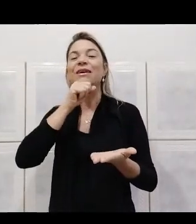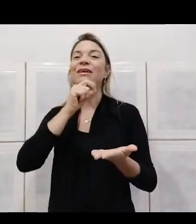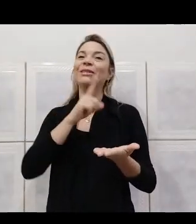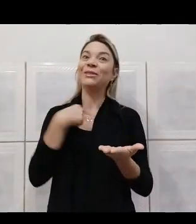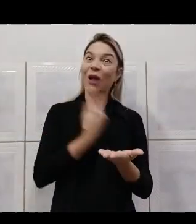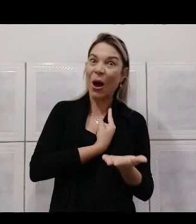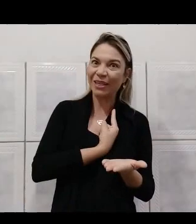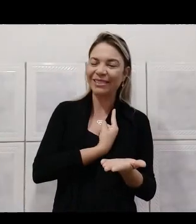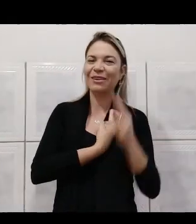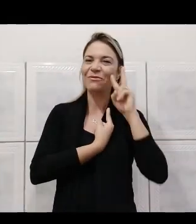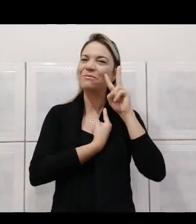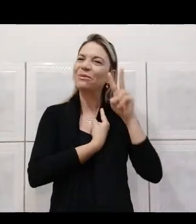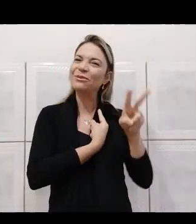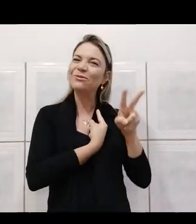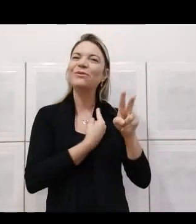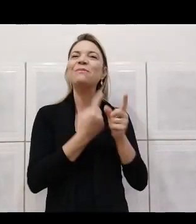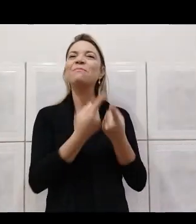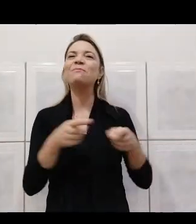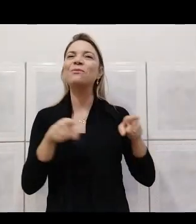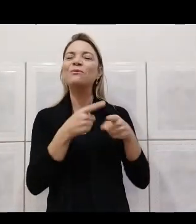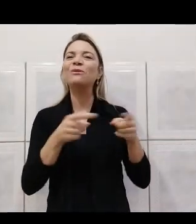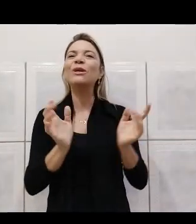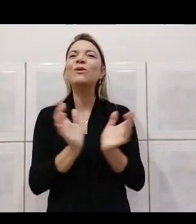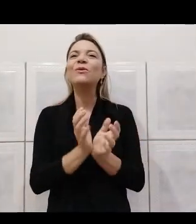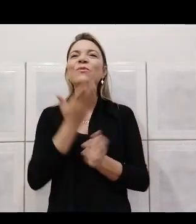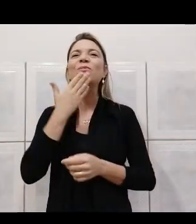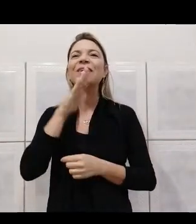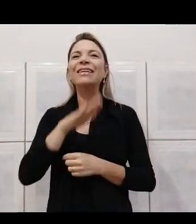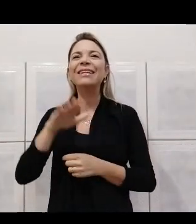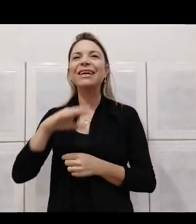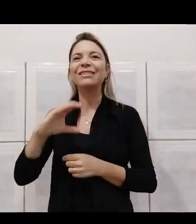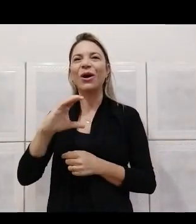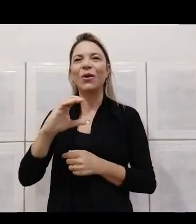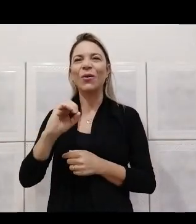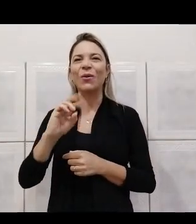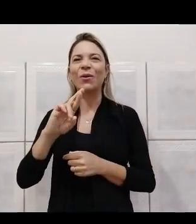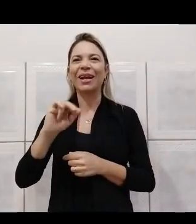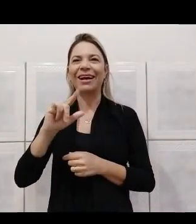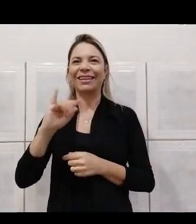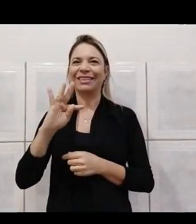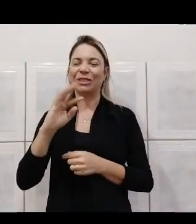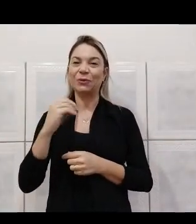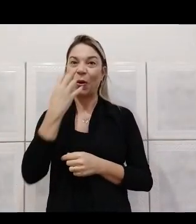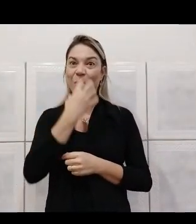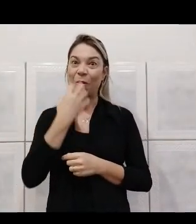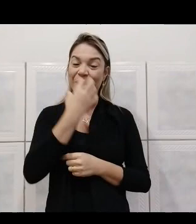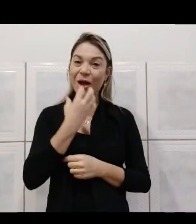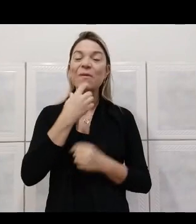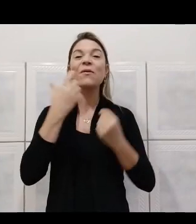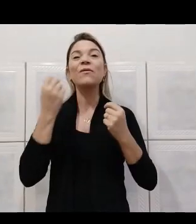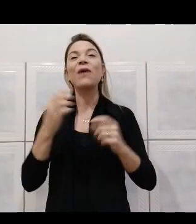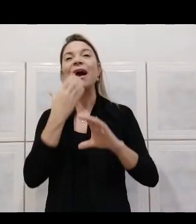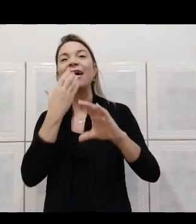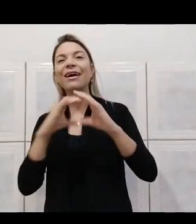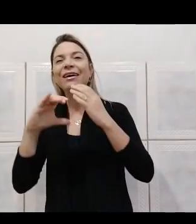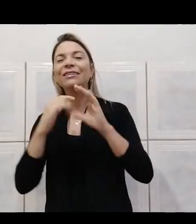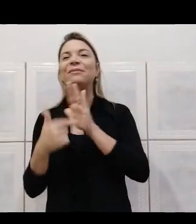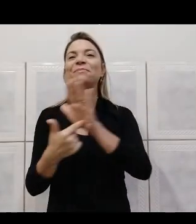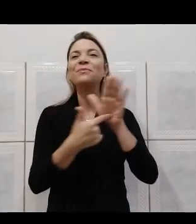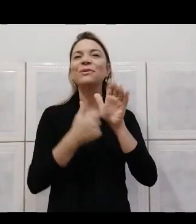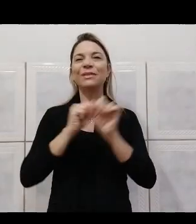uma mensagem musical com o Coralito, que cantará a glória do Senhor, mas